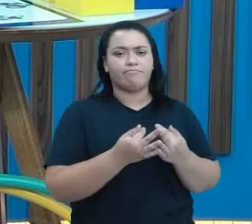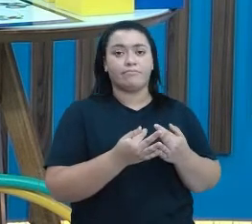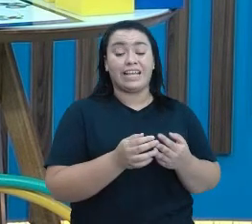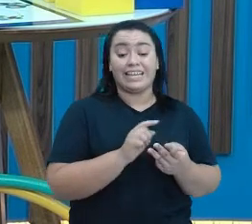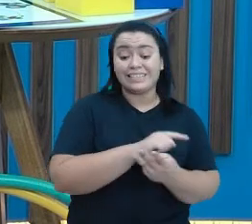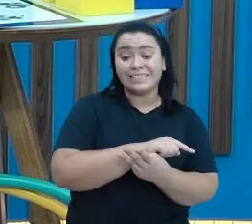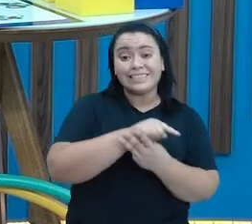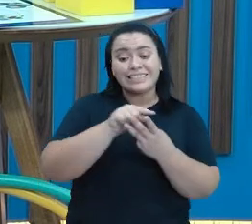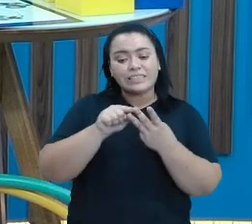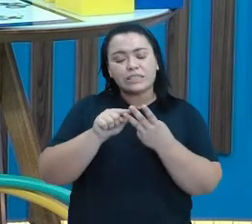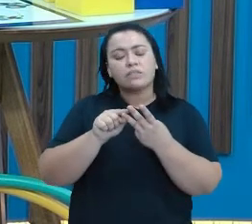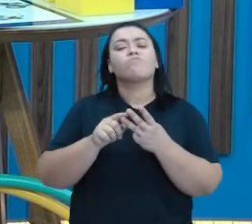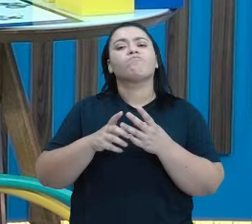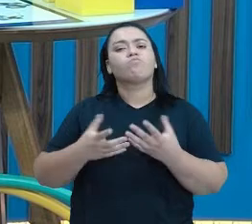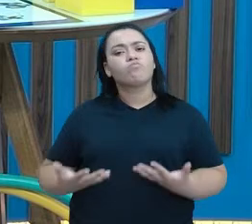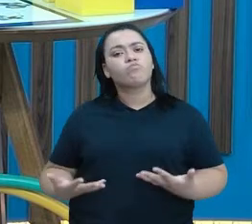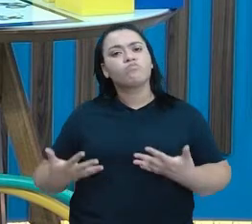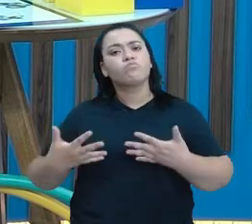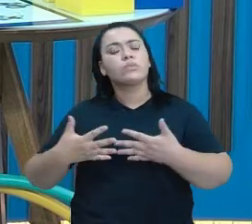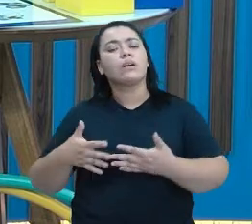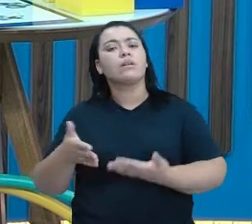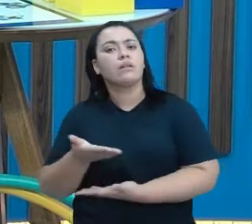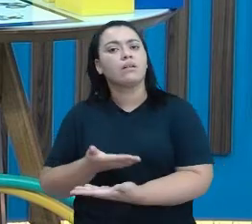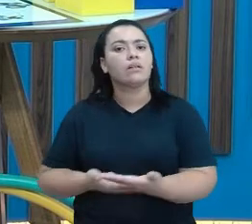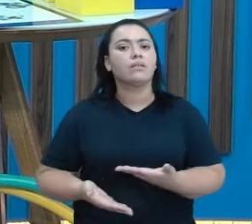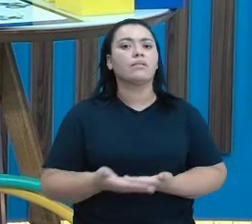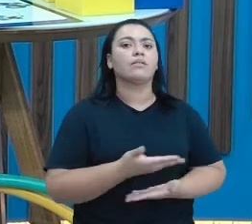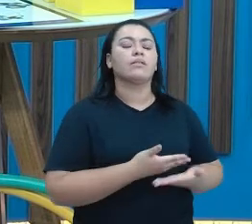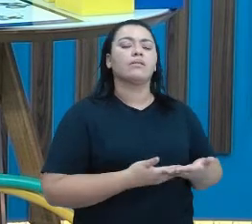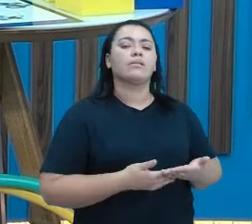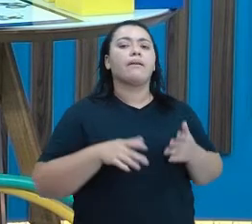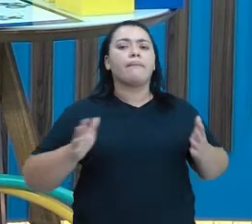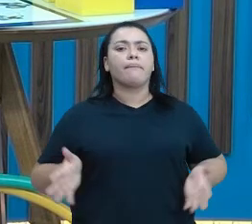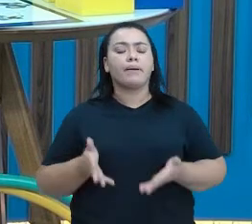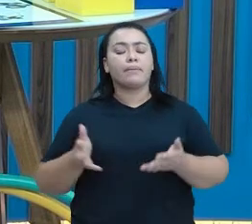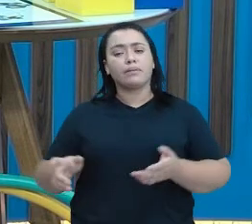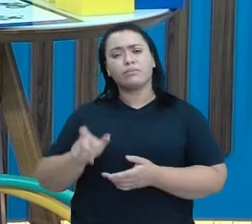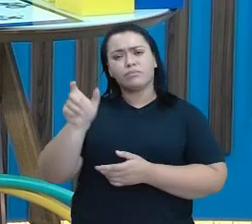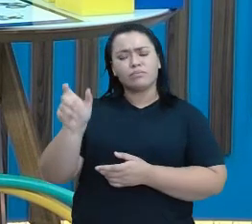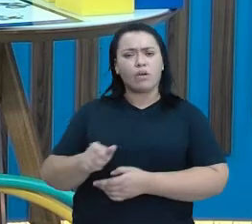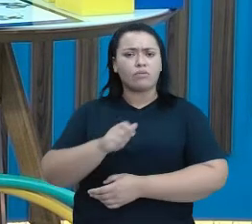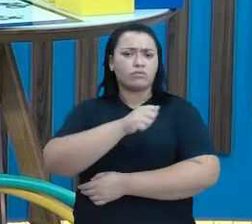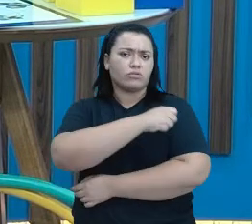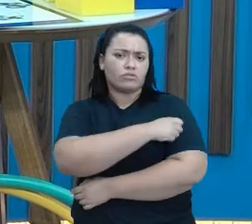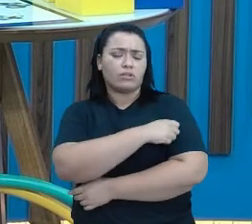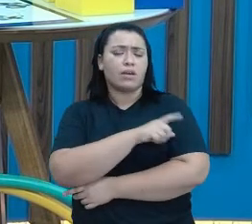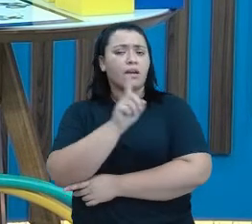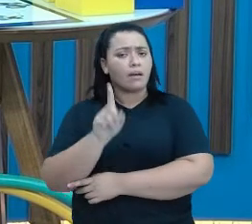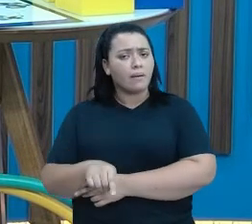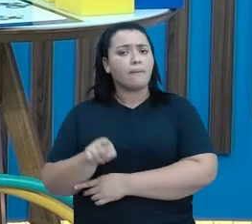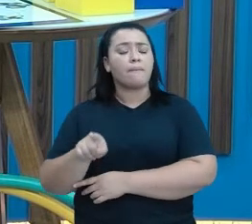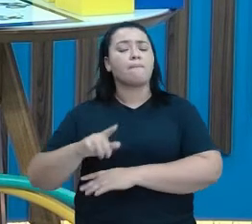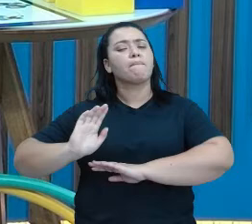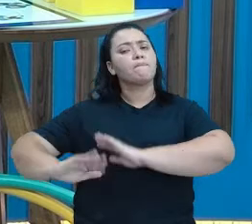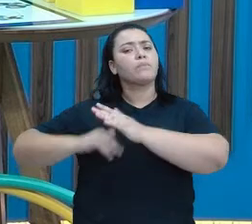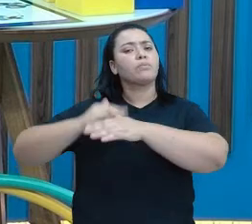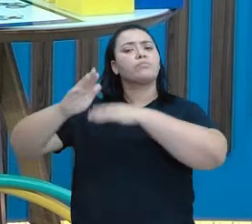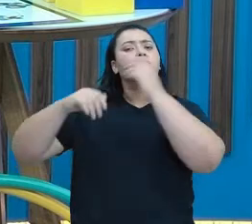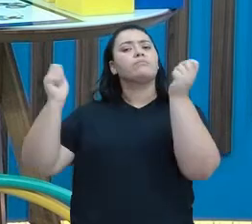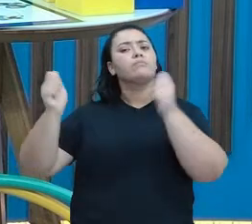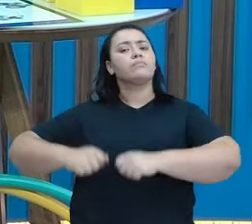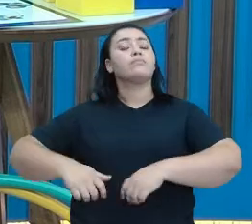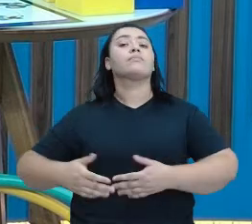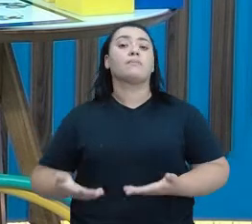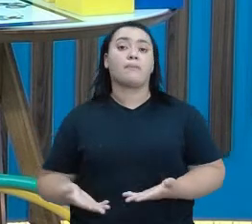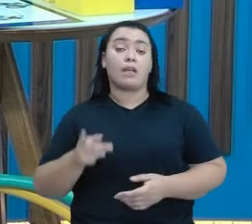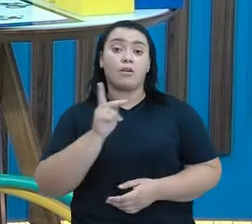que trabalhar colaborativamente em benefício desse estudante para que ele possa evoluir. O